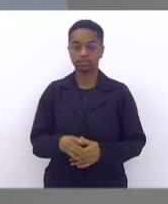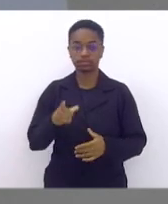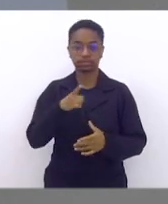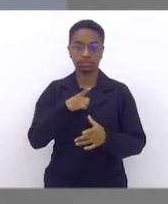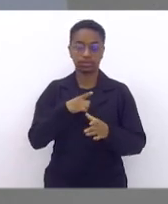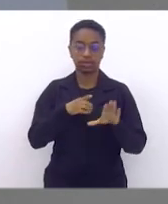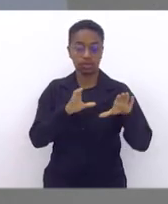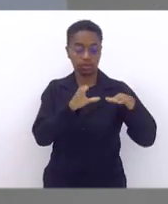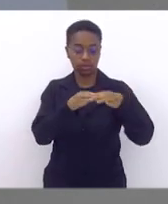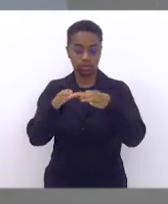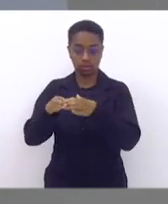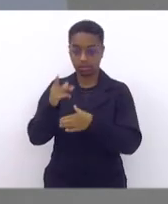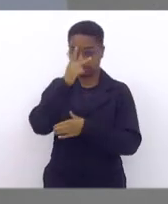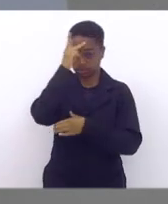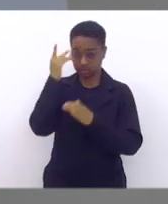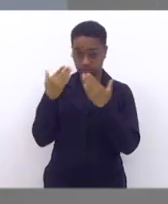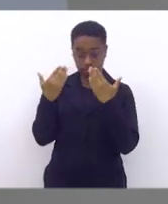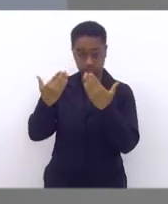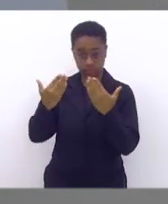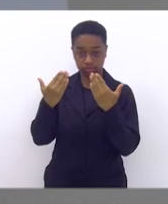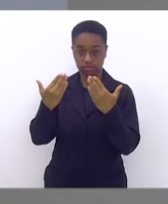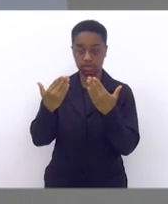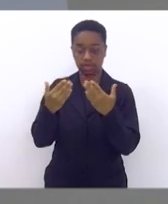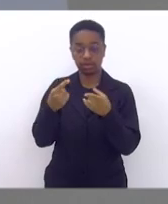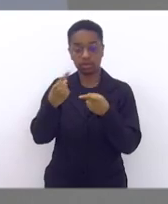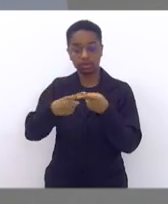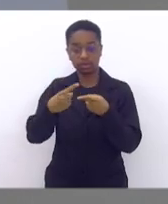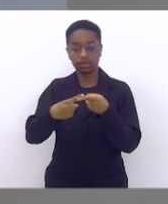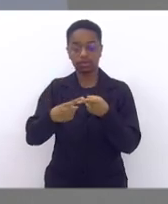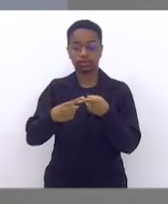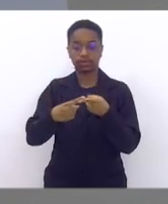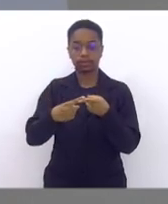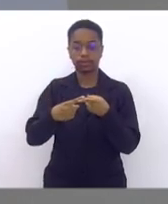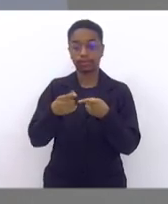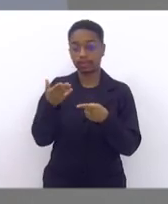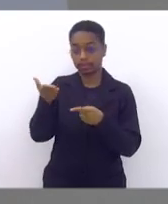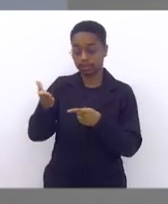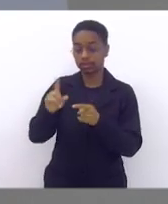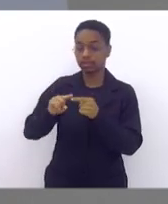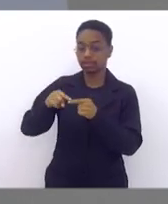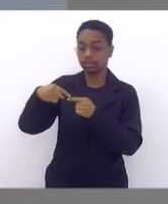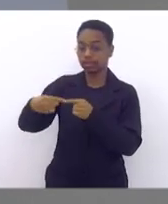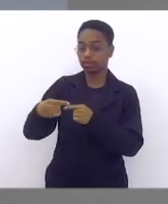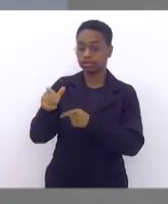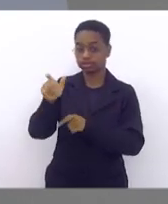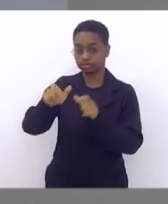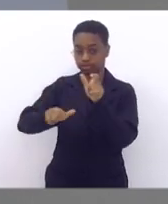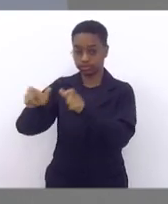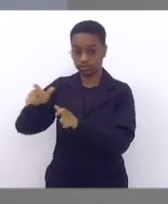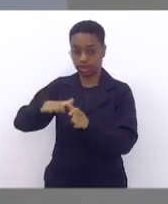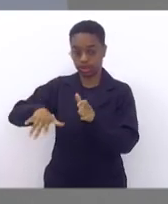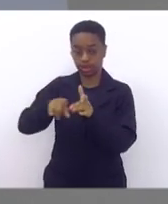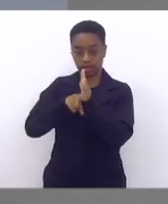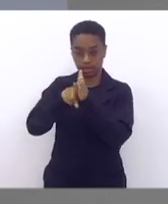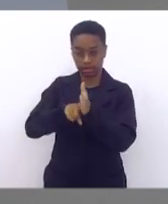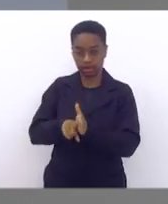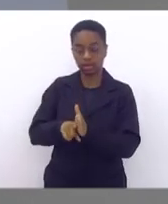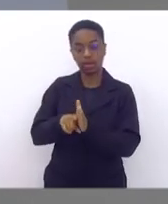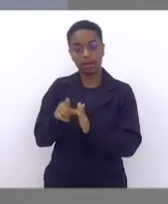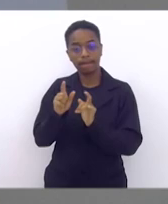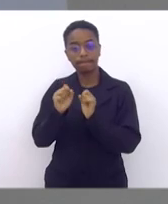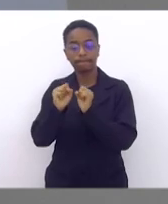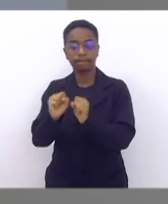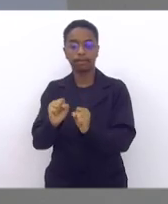de suspeitos, que aí isso deve ser utilizado pela investigação para que possa,